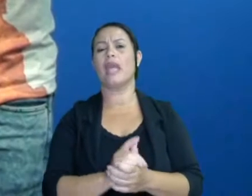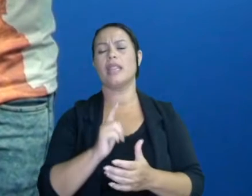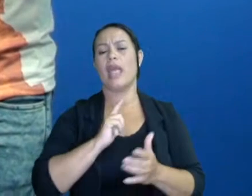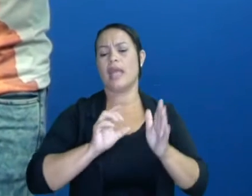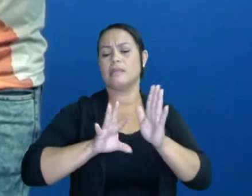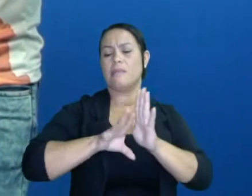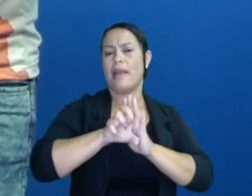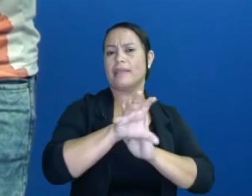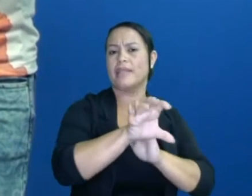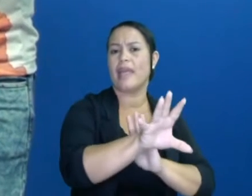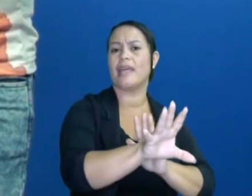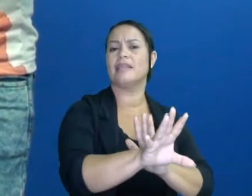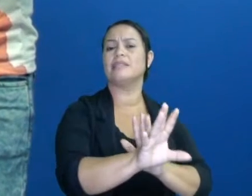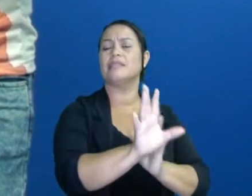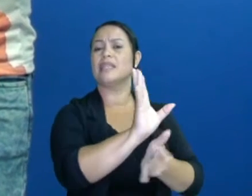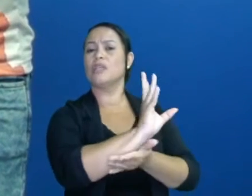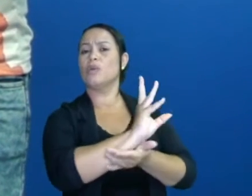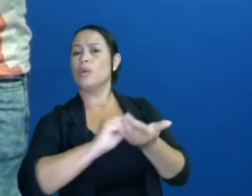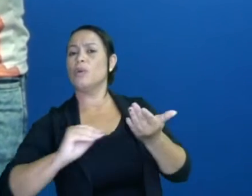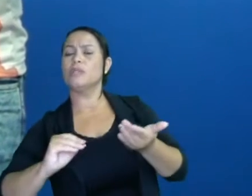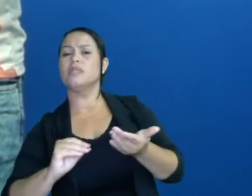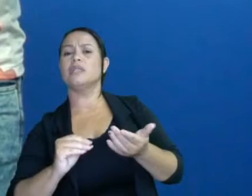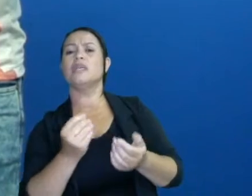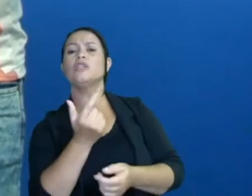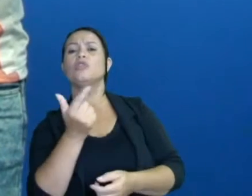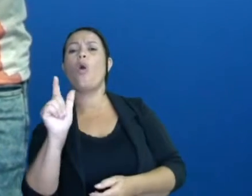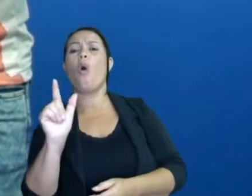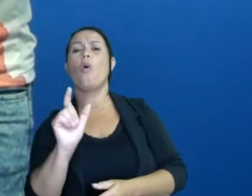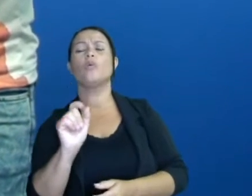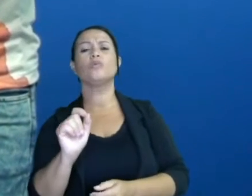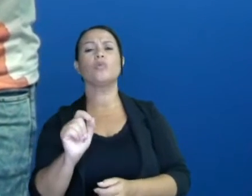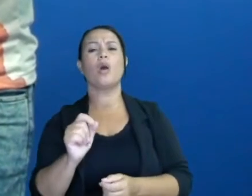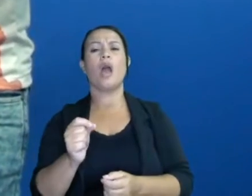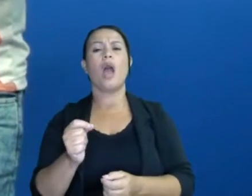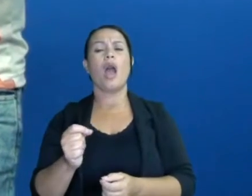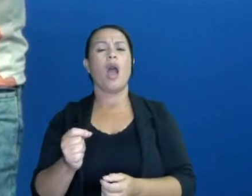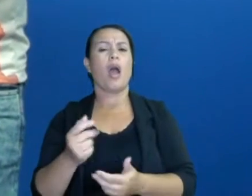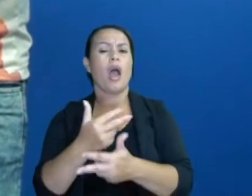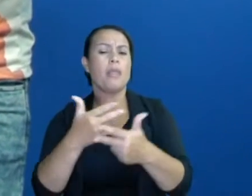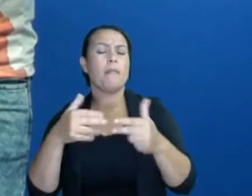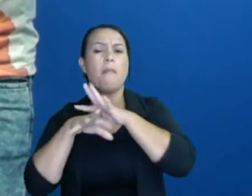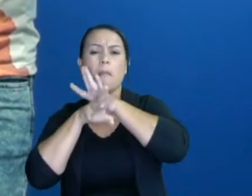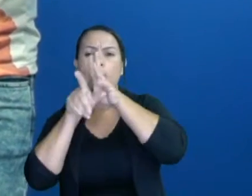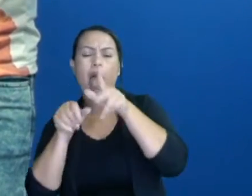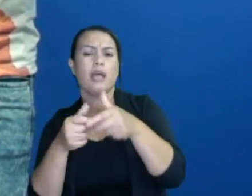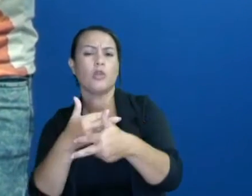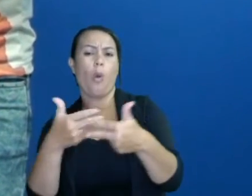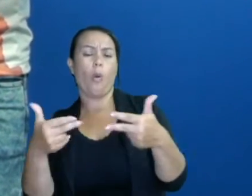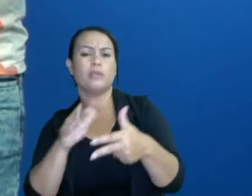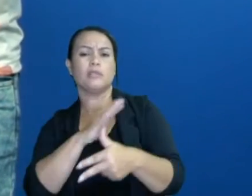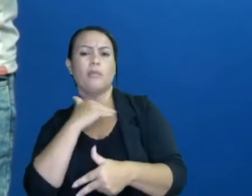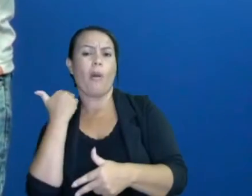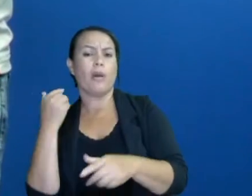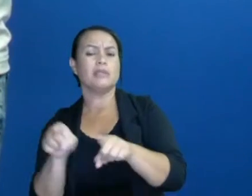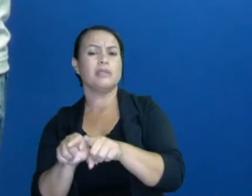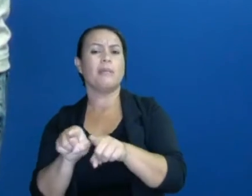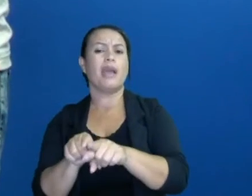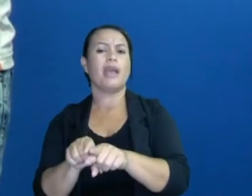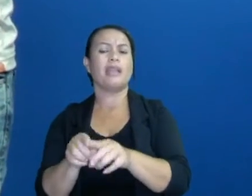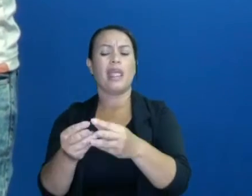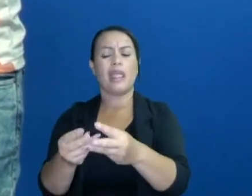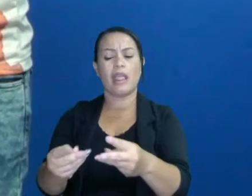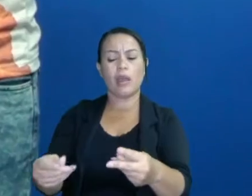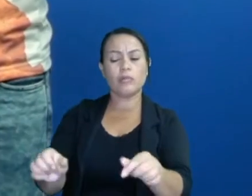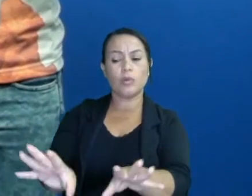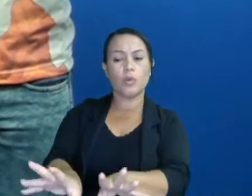bactérias que tiram o nitrogênio de outros seres vivos, de seres em decomposição, e o passam para o ar. Então, o nitrogênio que existe